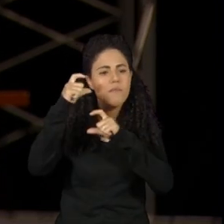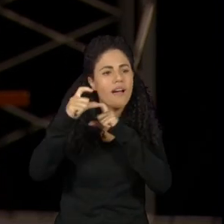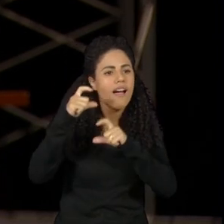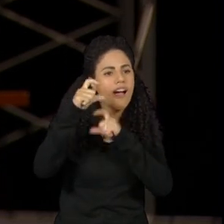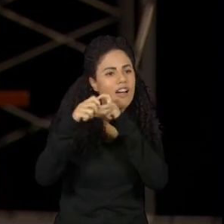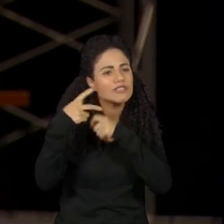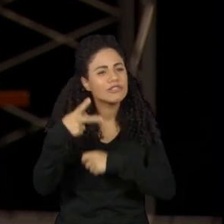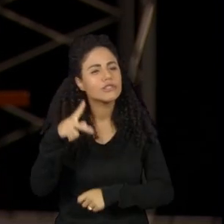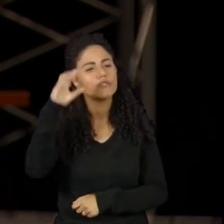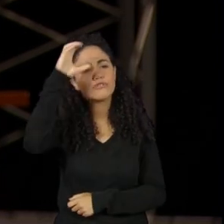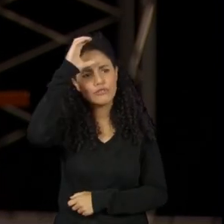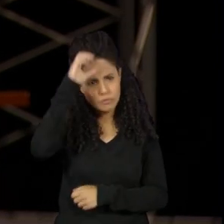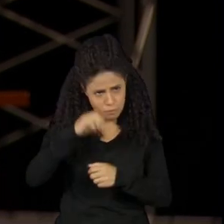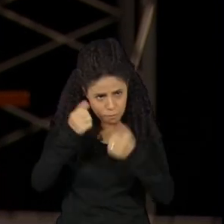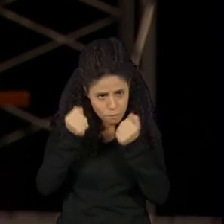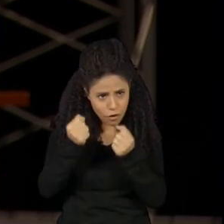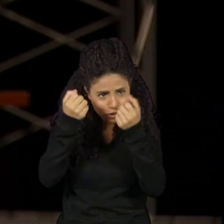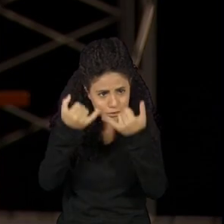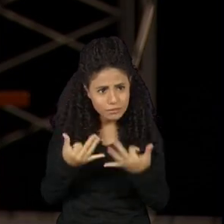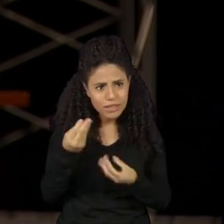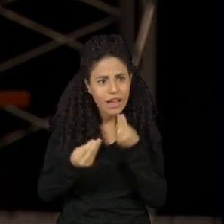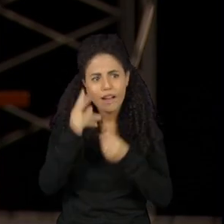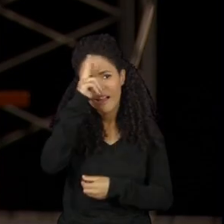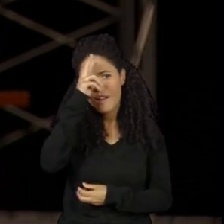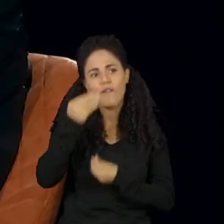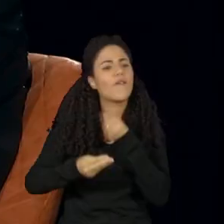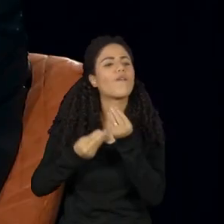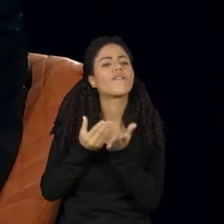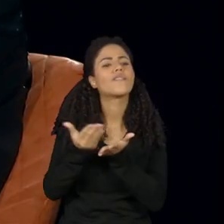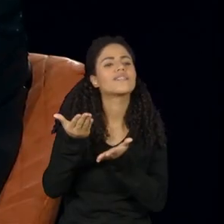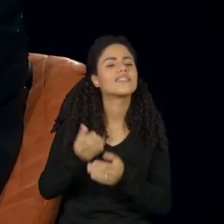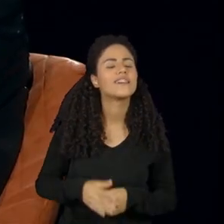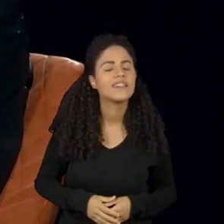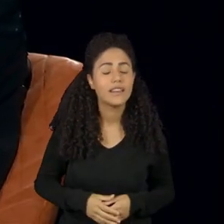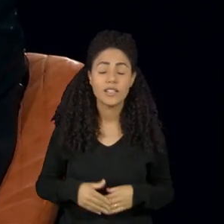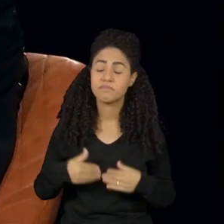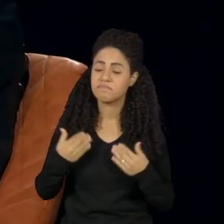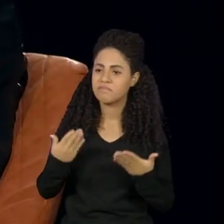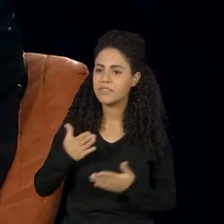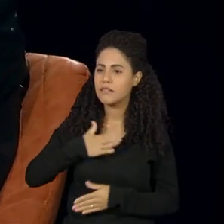para abrir o programa, você pode contar essa história para a gente?